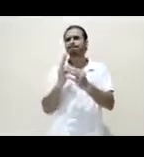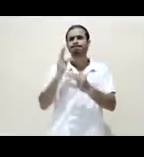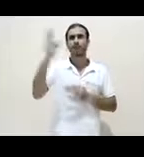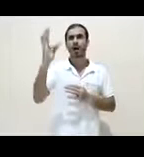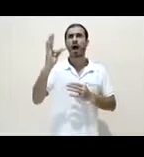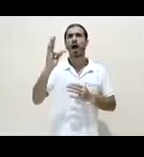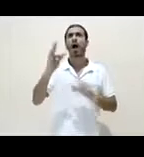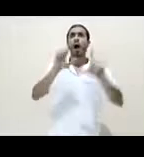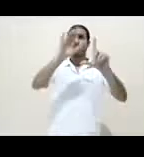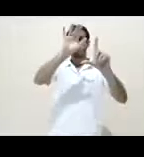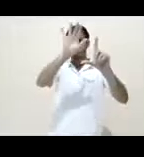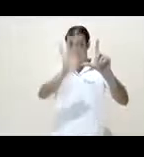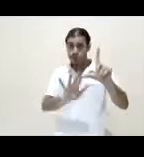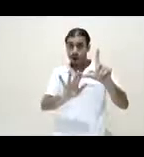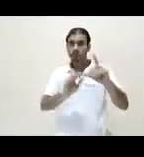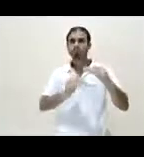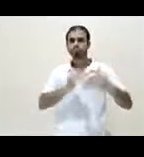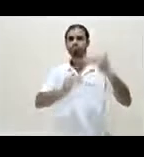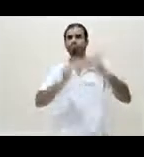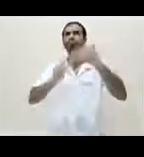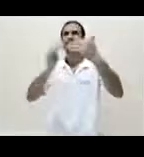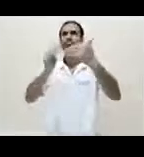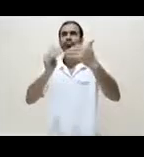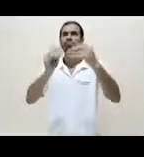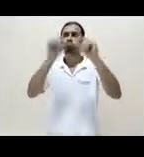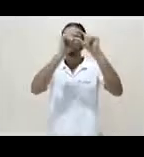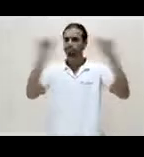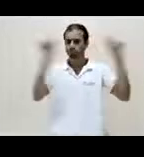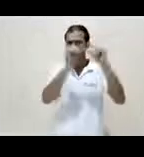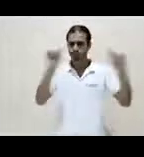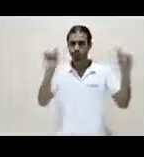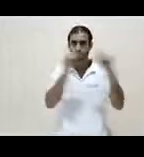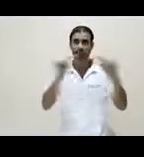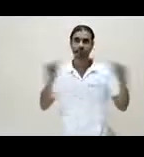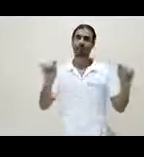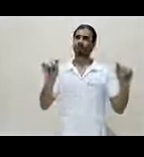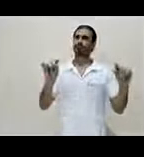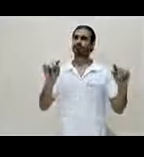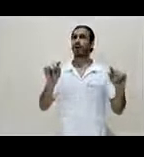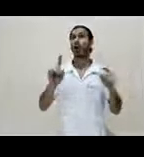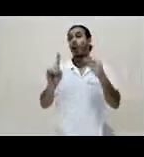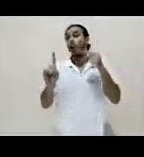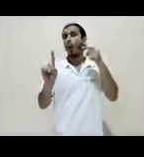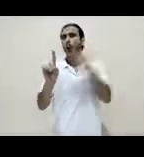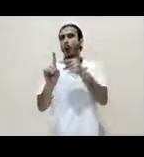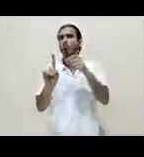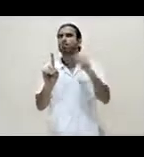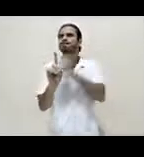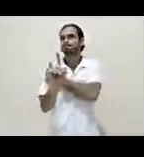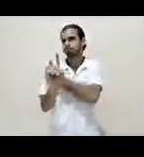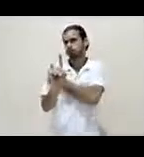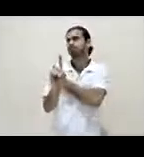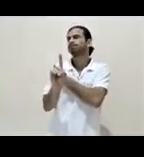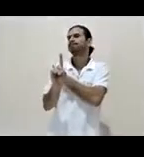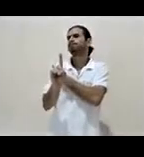Então, tudo isso a gente pretende, dentro desse processo aí, desse